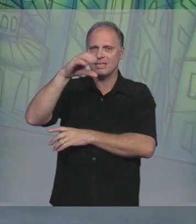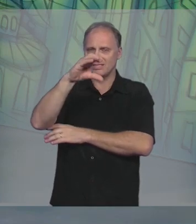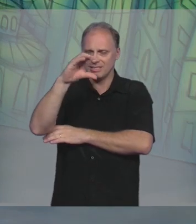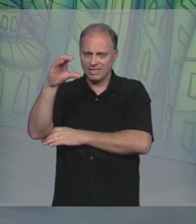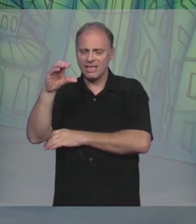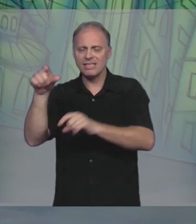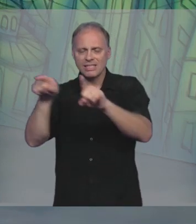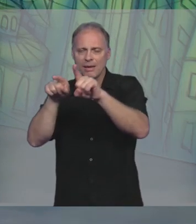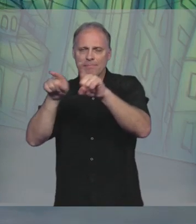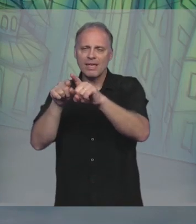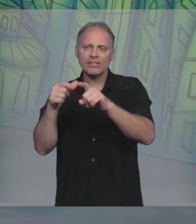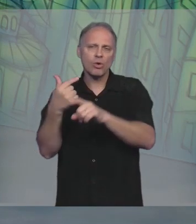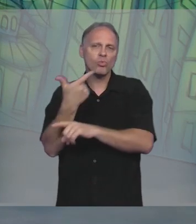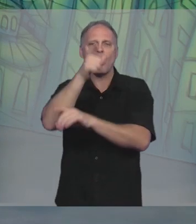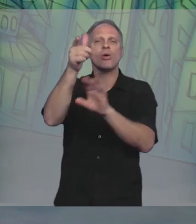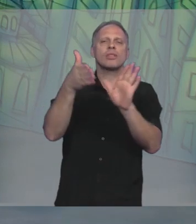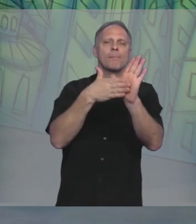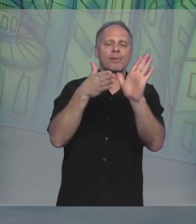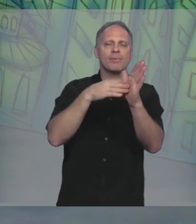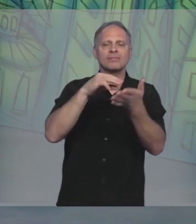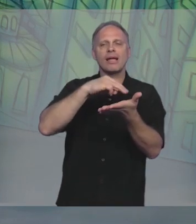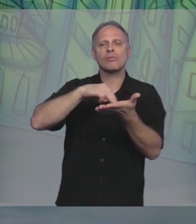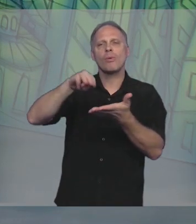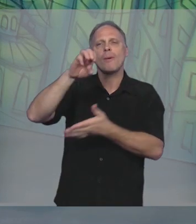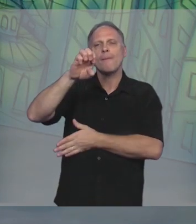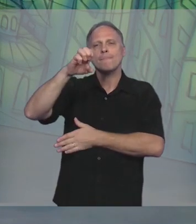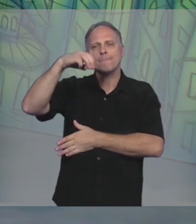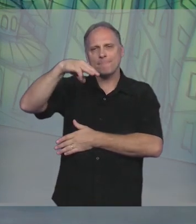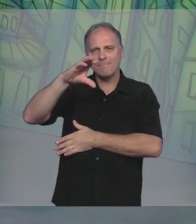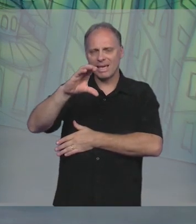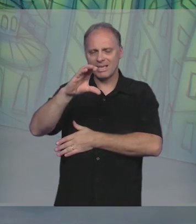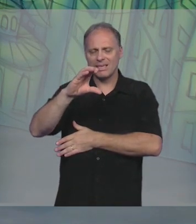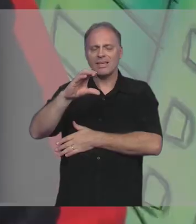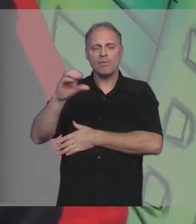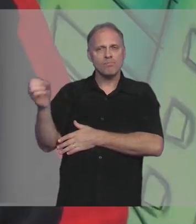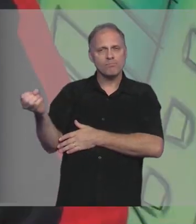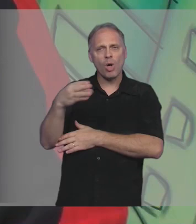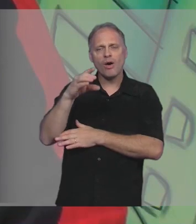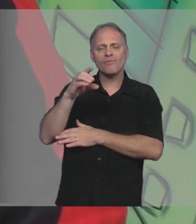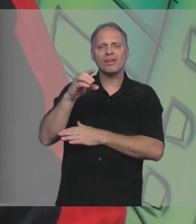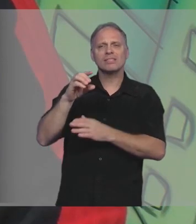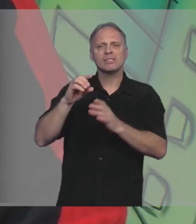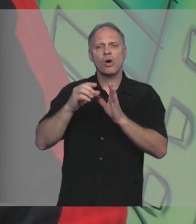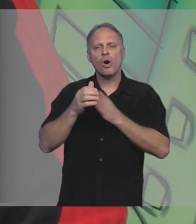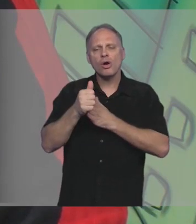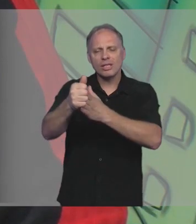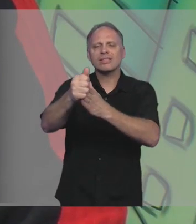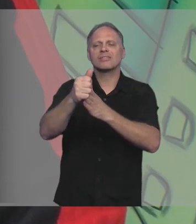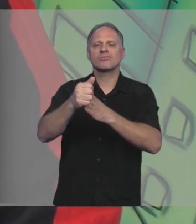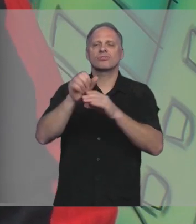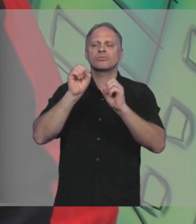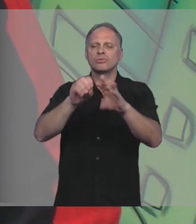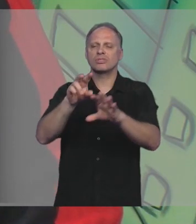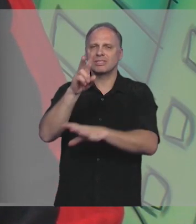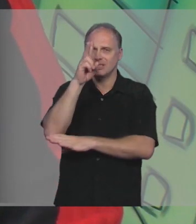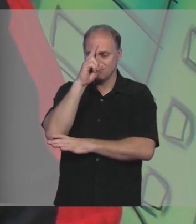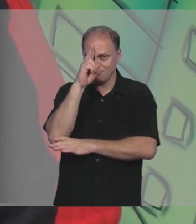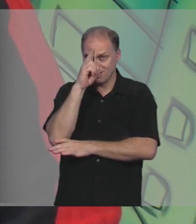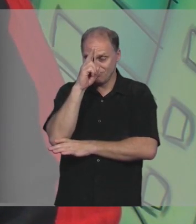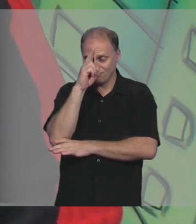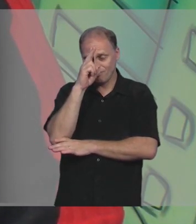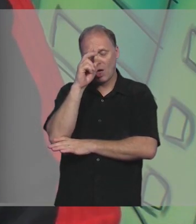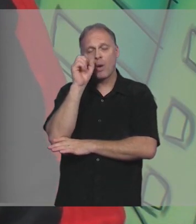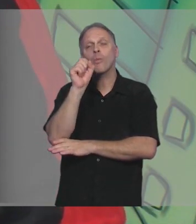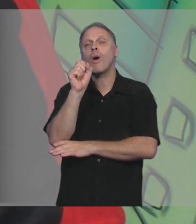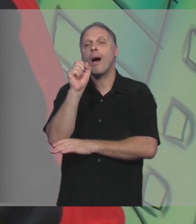numa outra proposta do MEC, que é novas diretrizes para o ensino médio. Quais sejam? A possibilidade